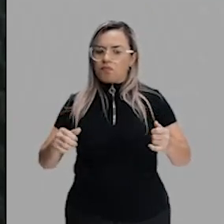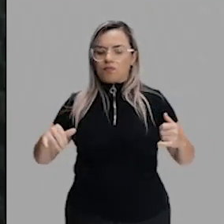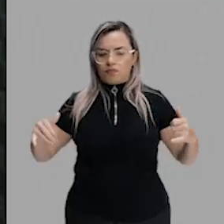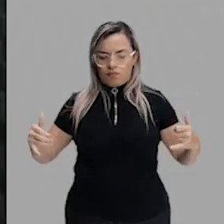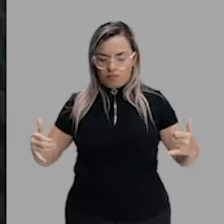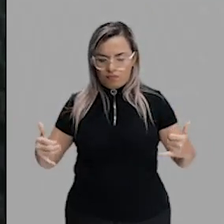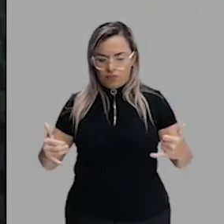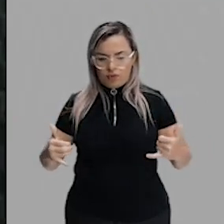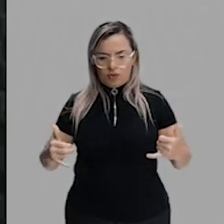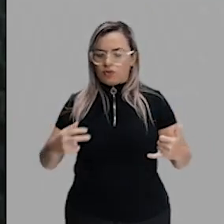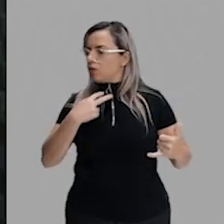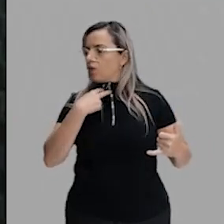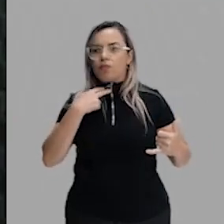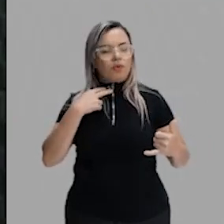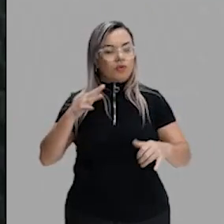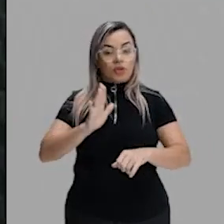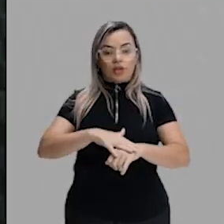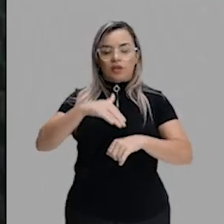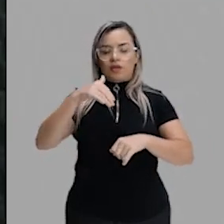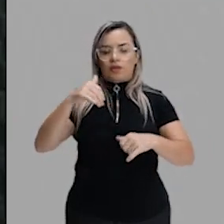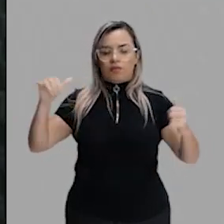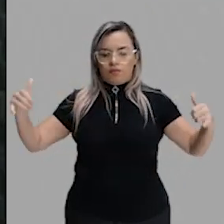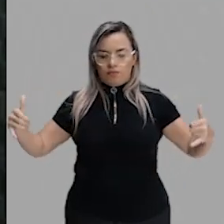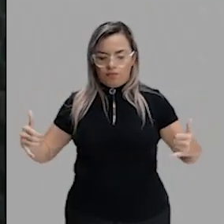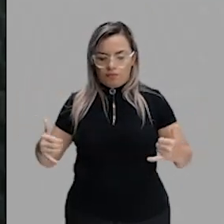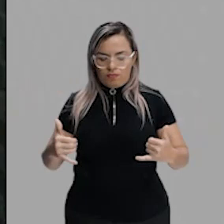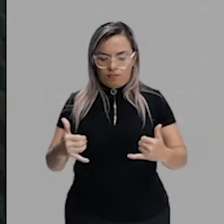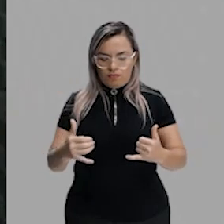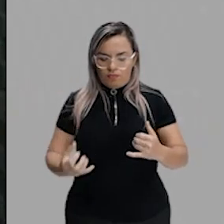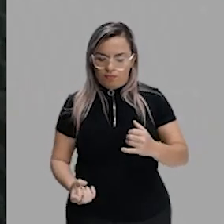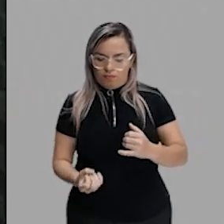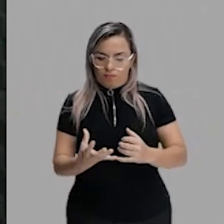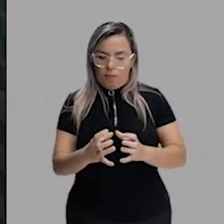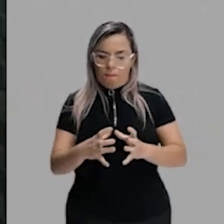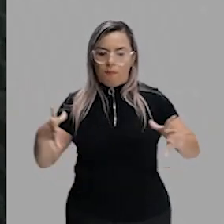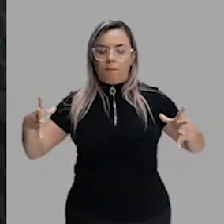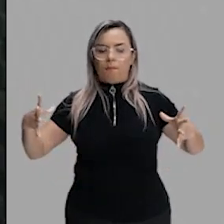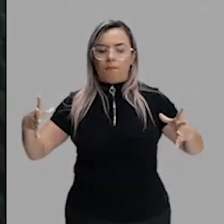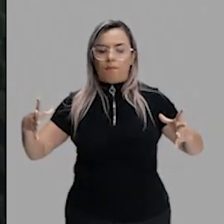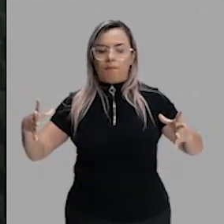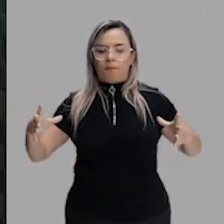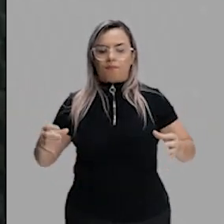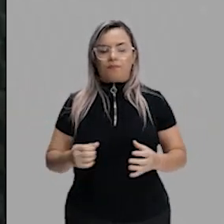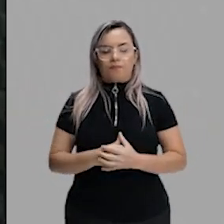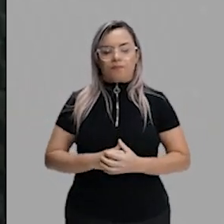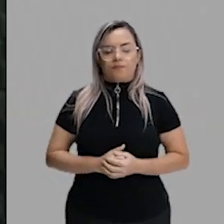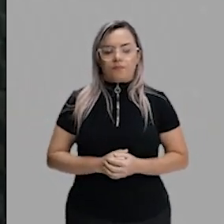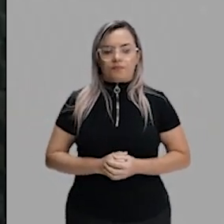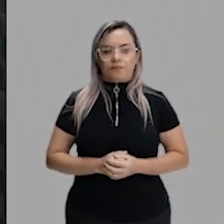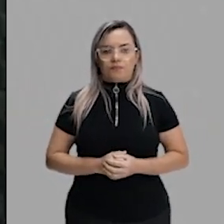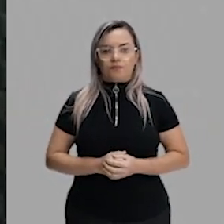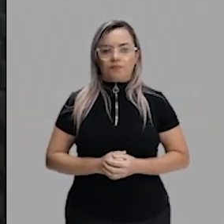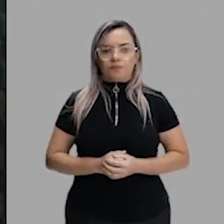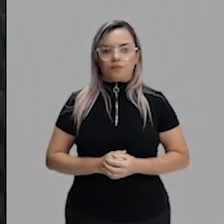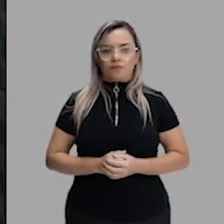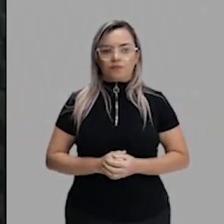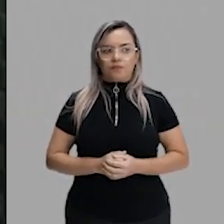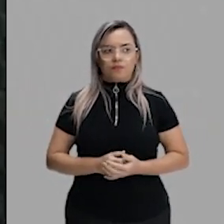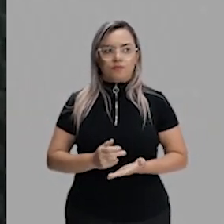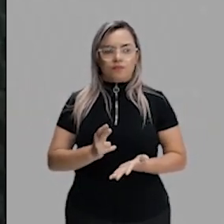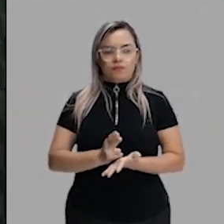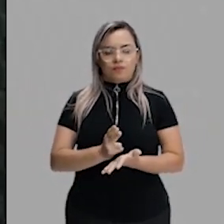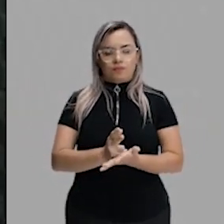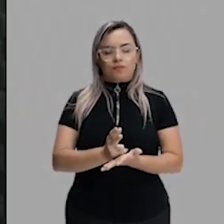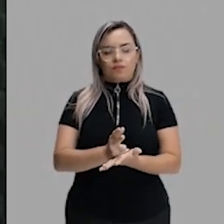chegar a mais, essa lâmpada ela pode danificar, né? Ela vai danificar. Tá ok? Então vamos lá. Então nós